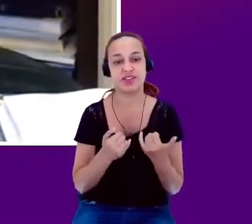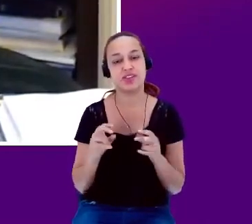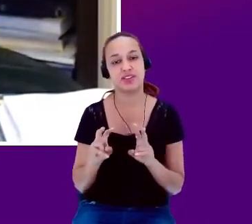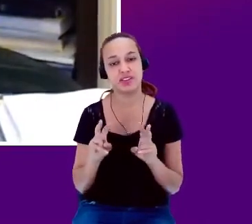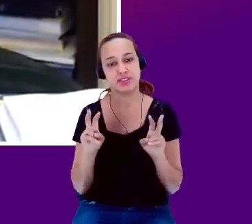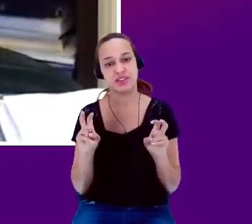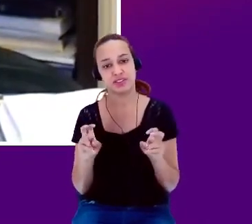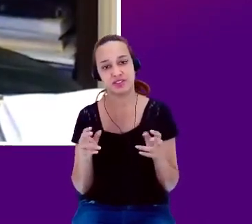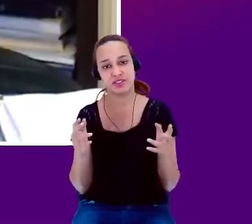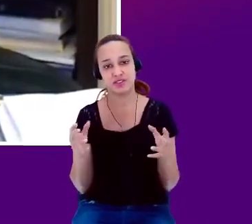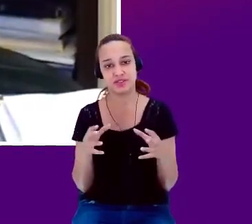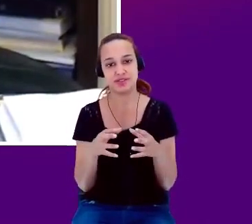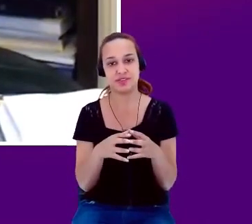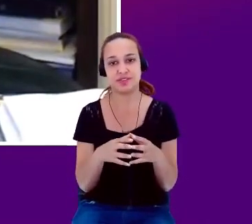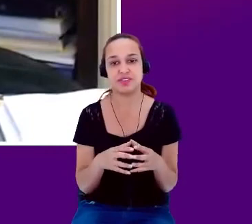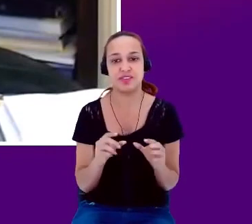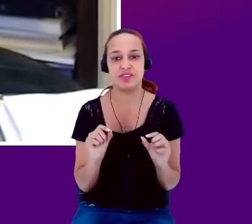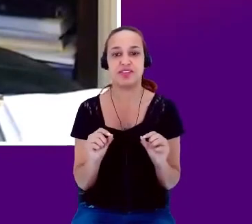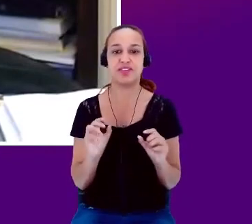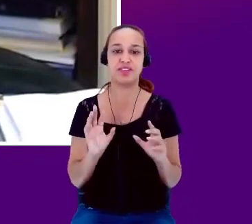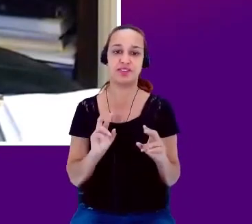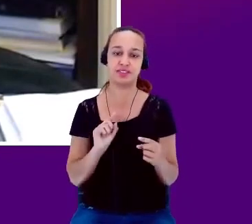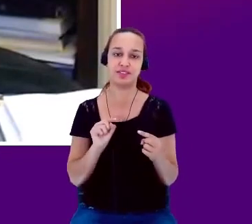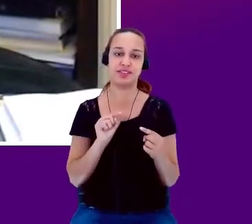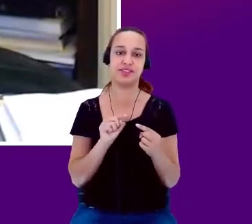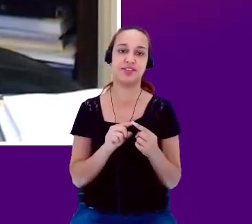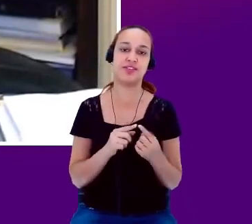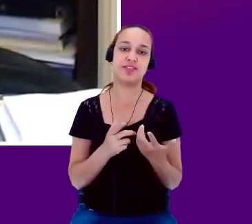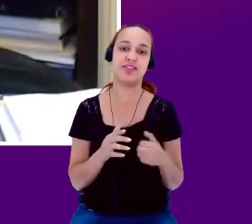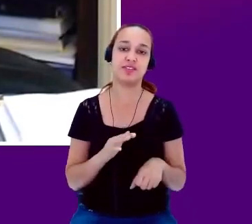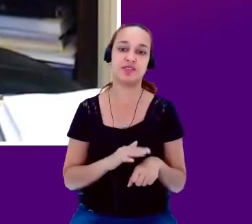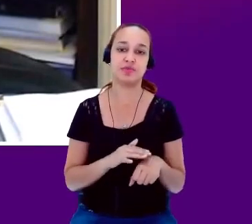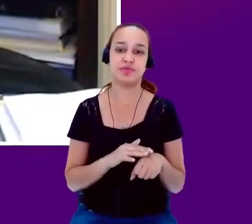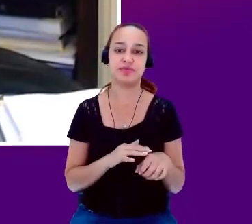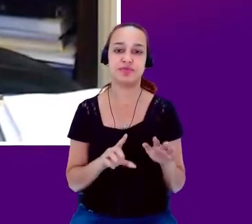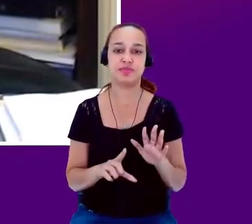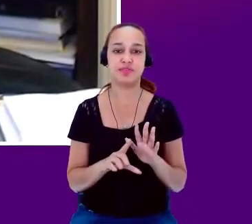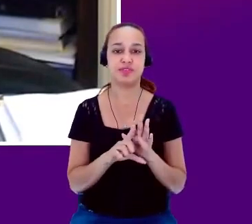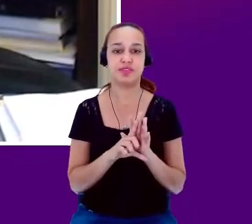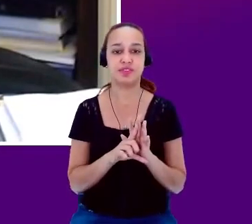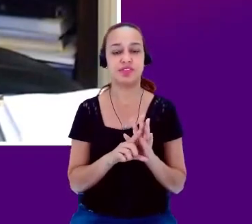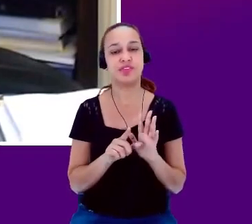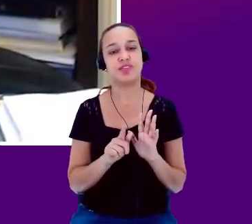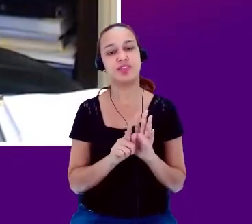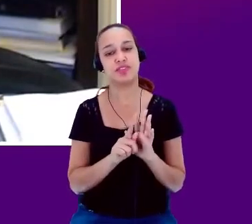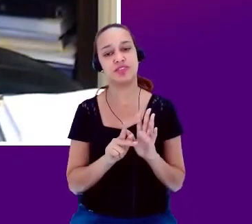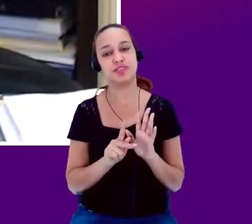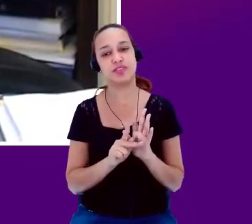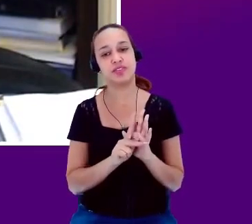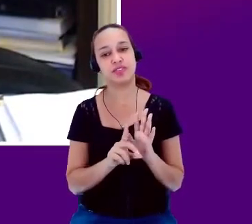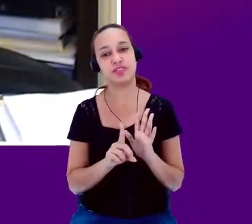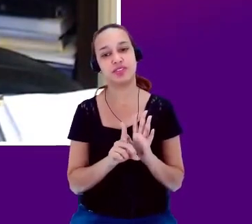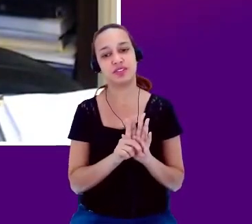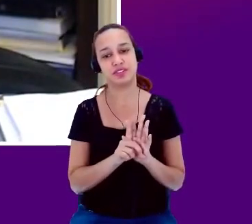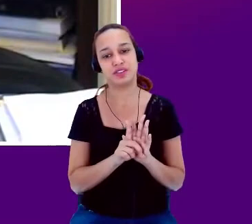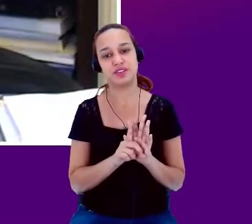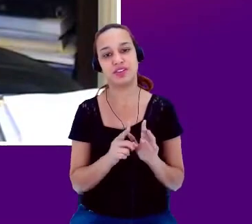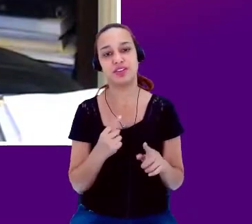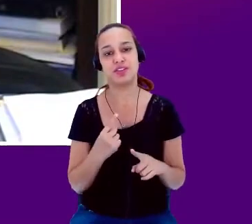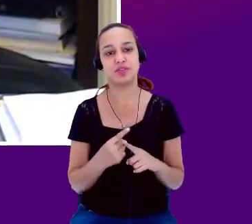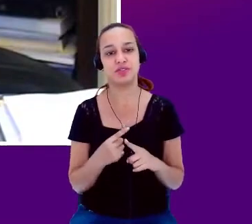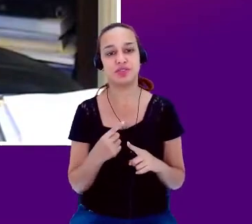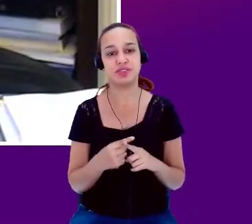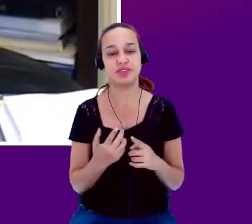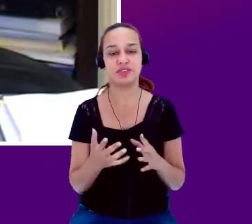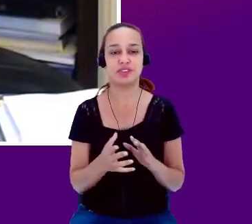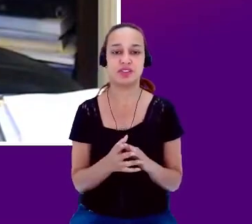é inerente, né, à própria legislação geral de proteção de dados, porque a